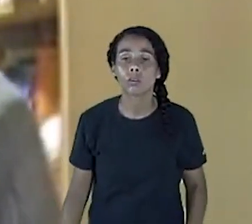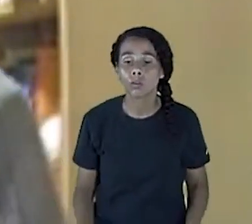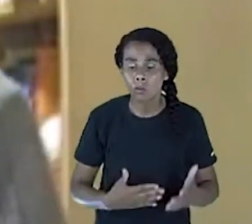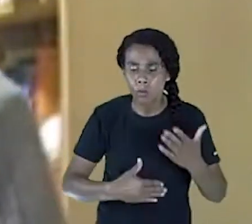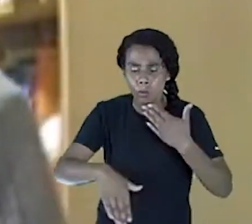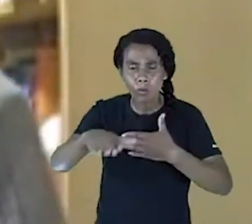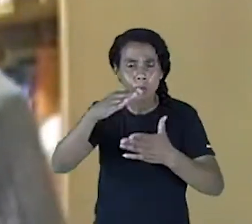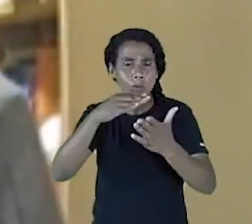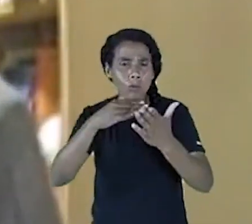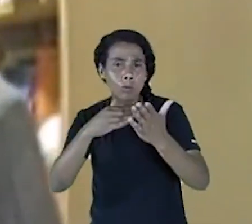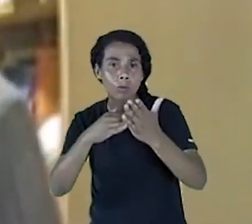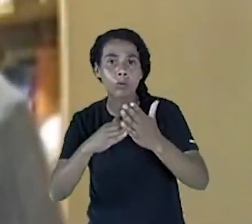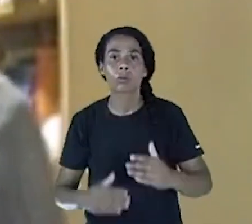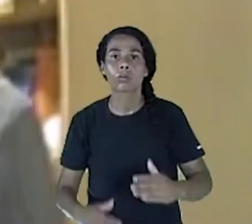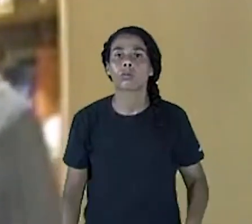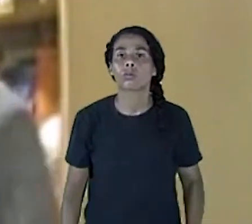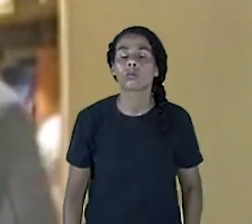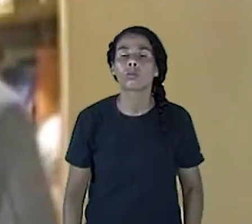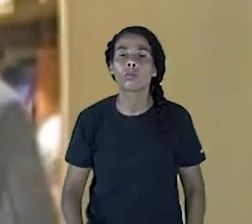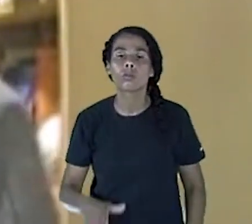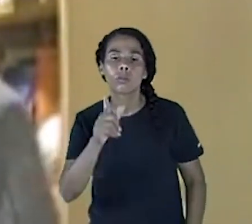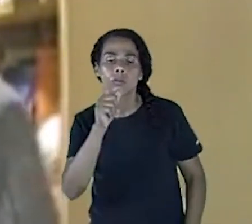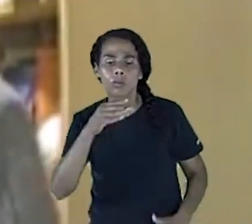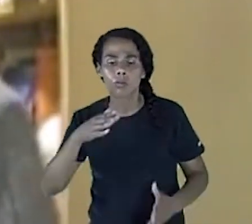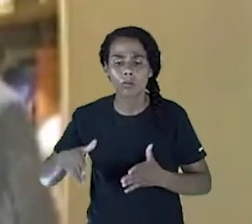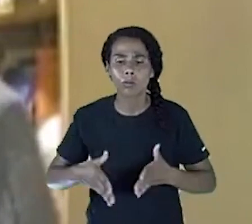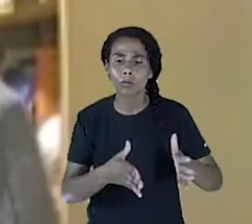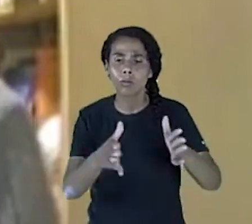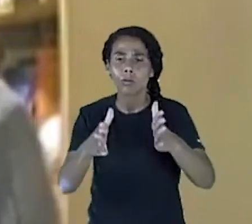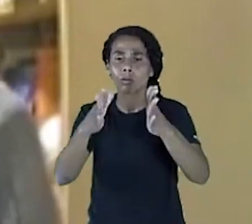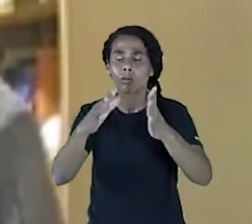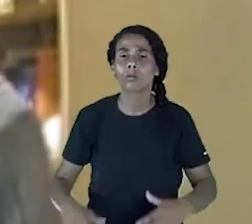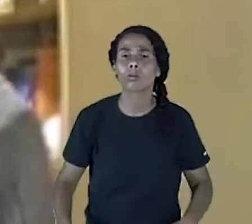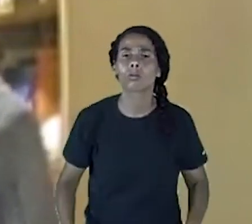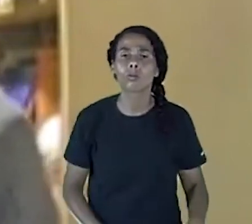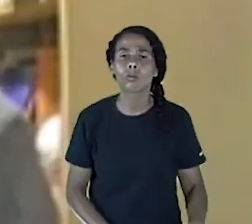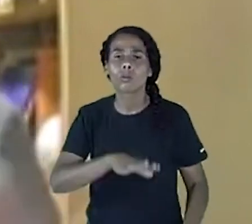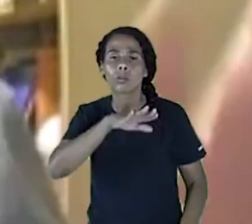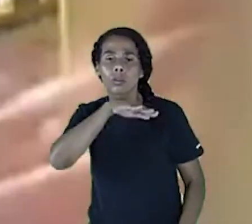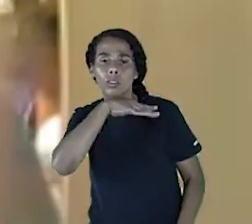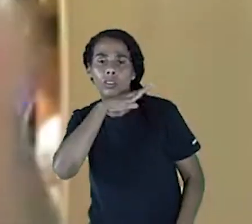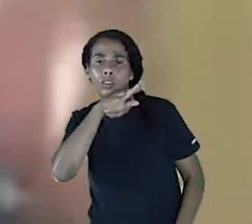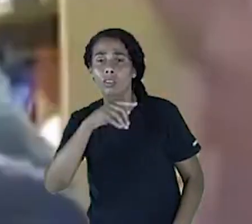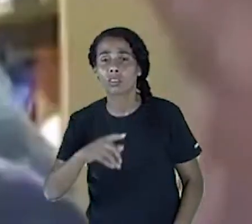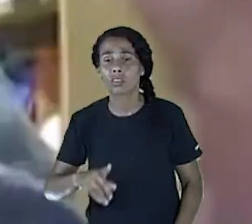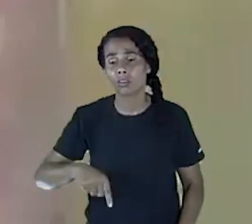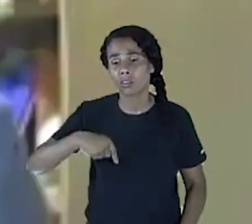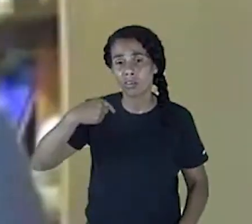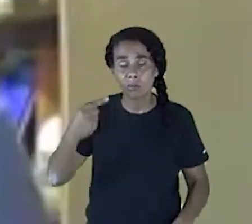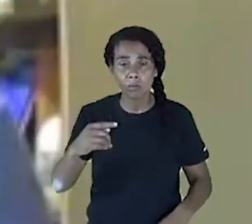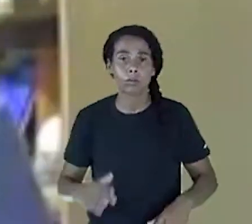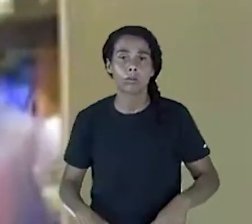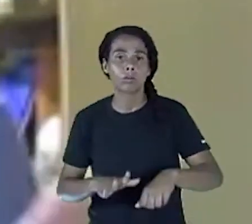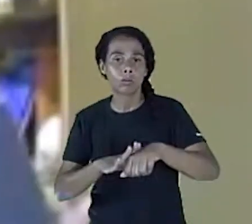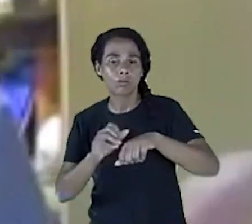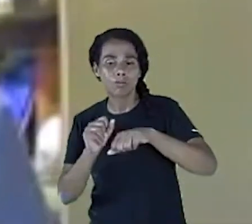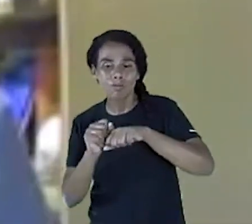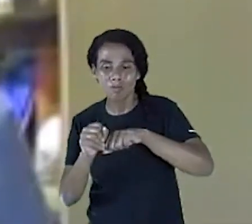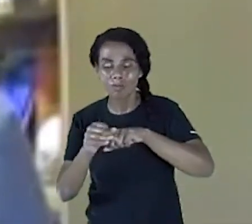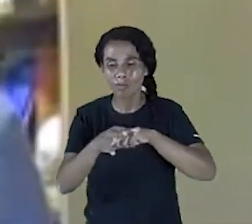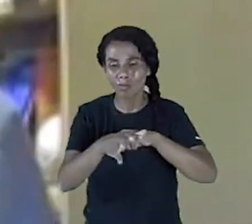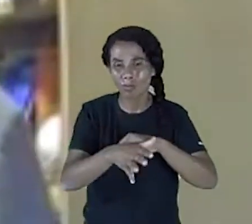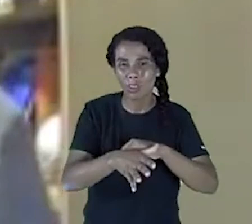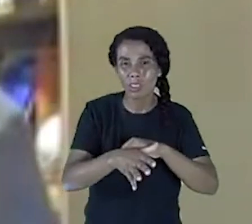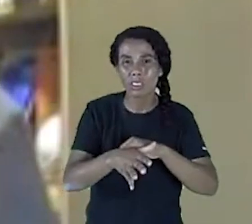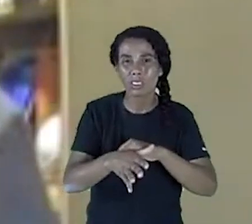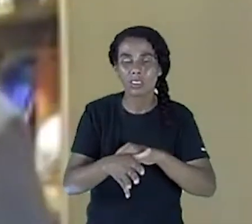pandemia. Então, é com a industrialização que vem muito isso na era industrial, de separar o ser humano da natureza